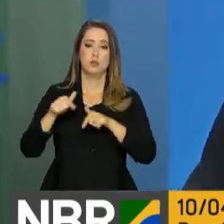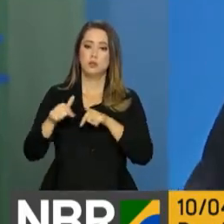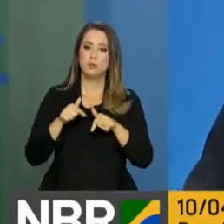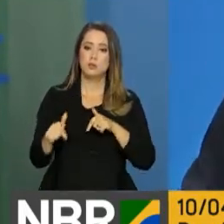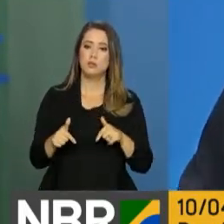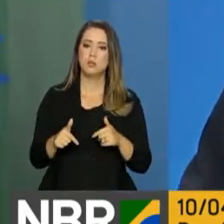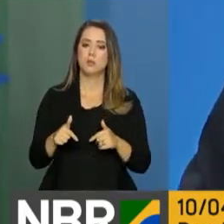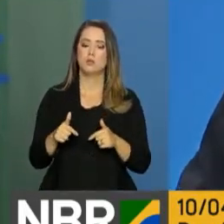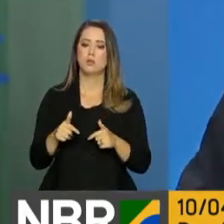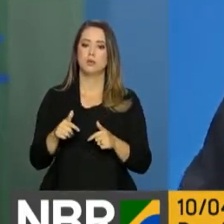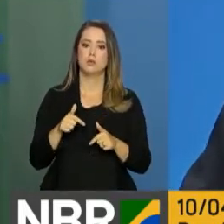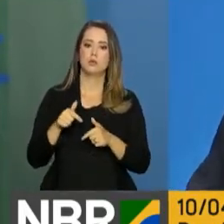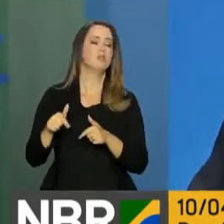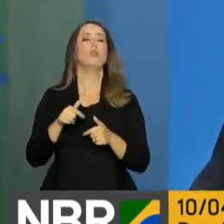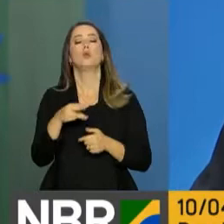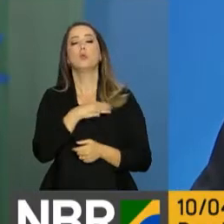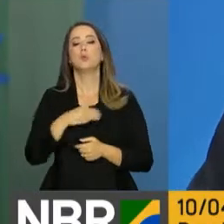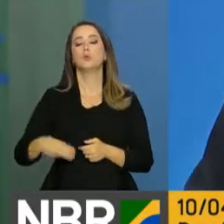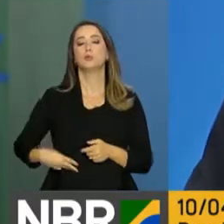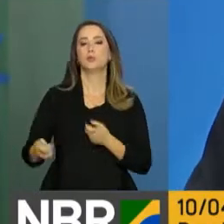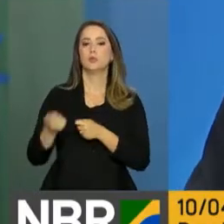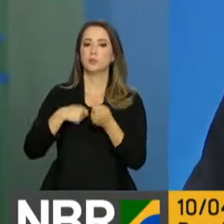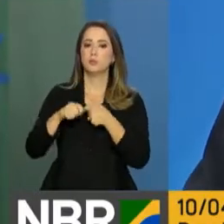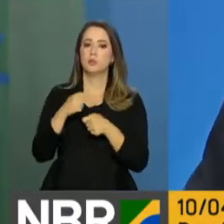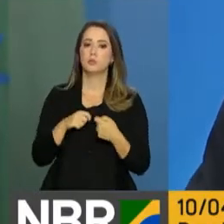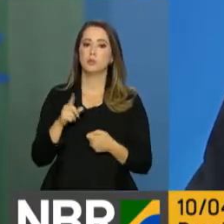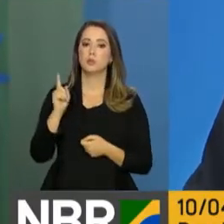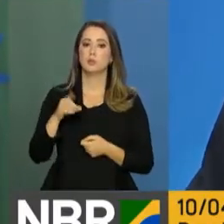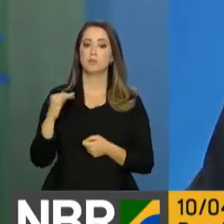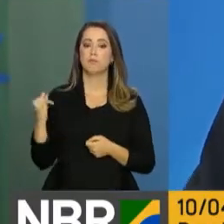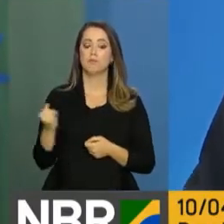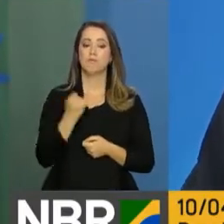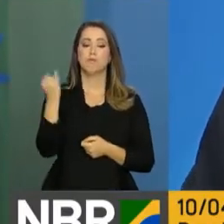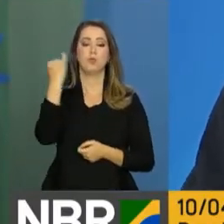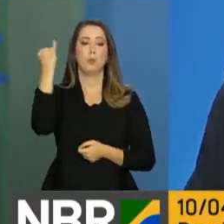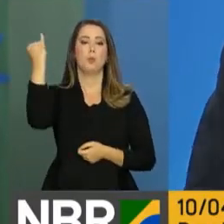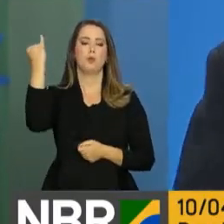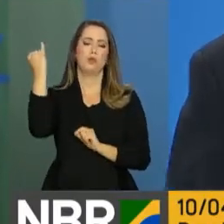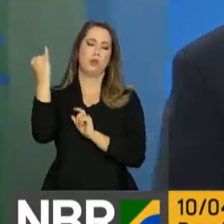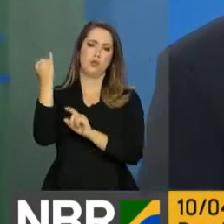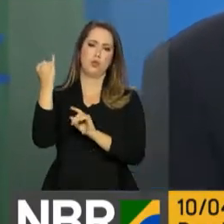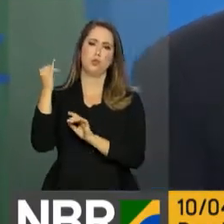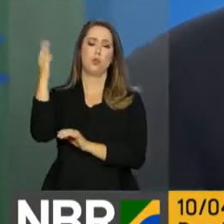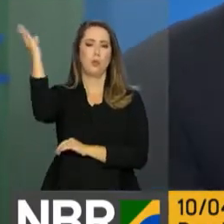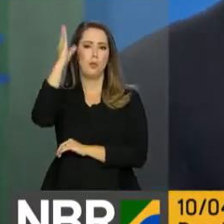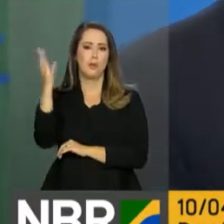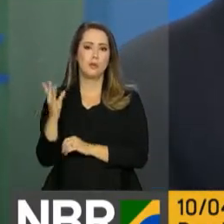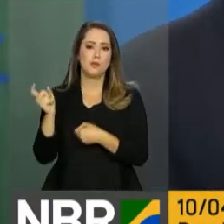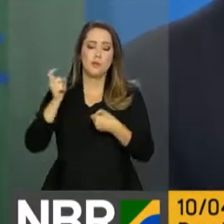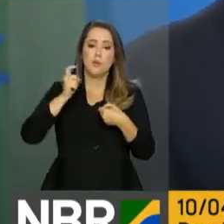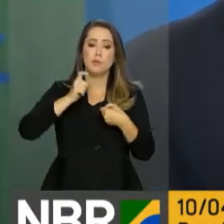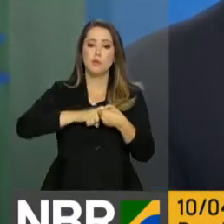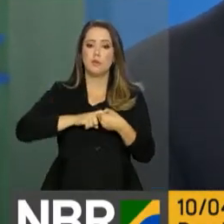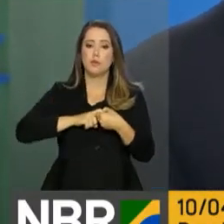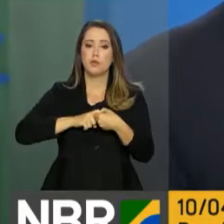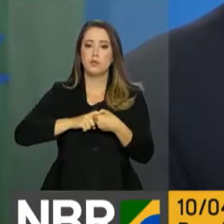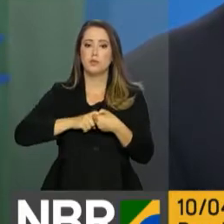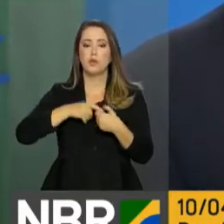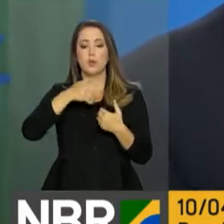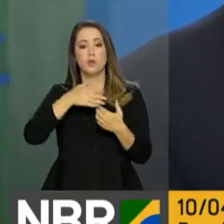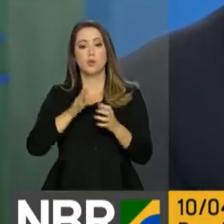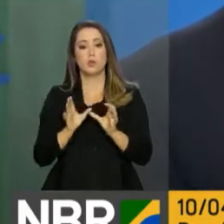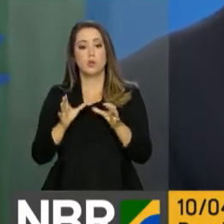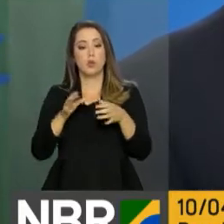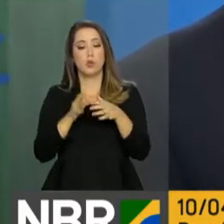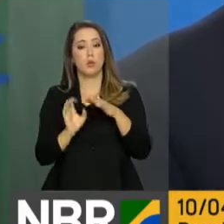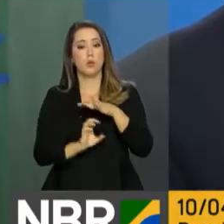trabalho do Henrique Meirelles foi essencial para o Brasil recuperar a credibilidade